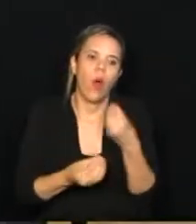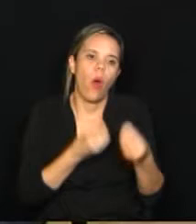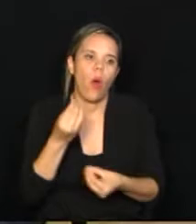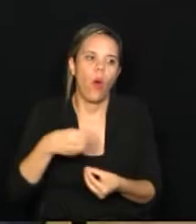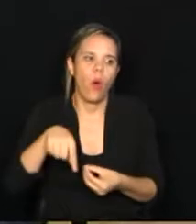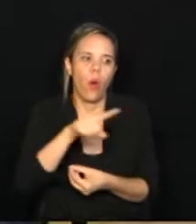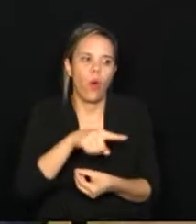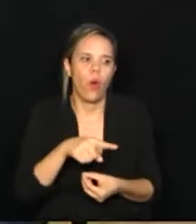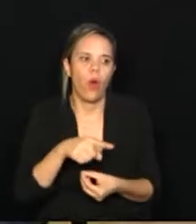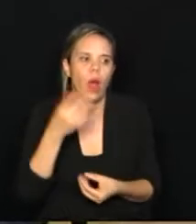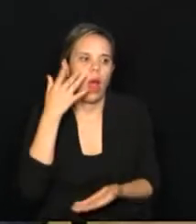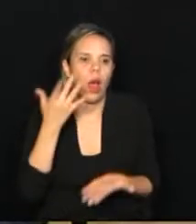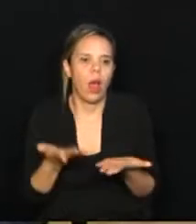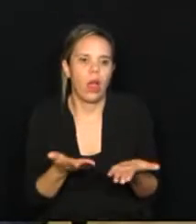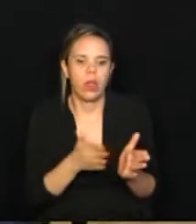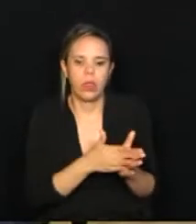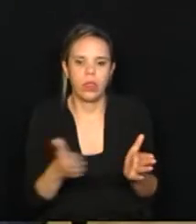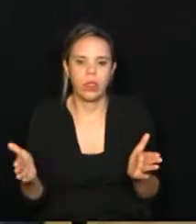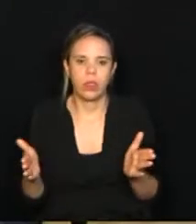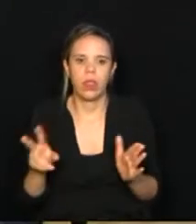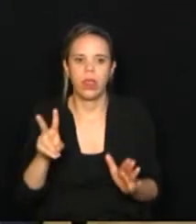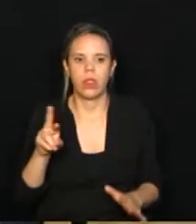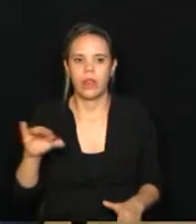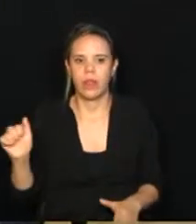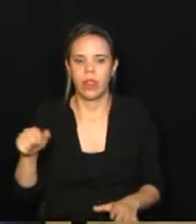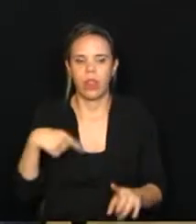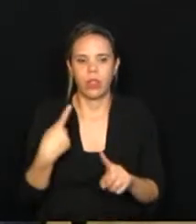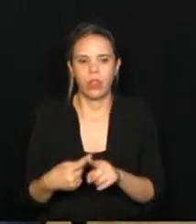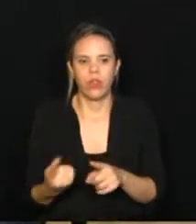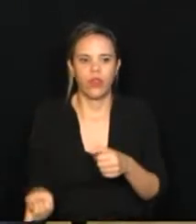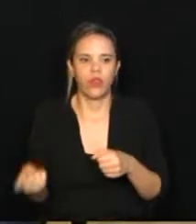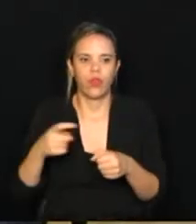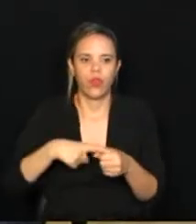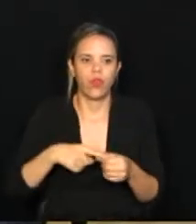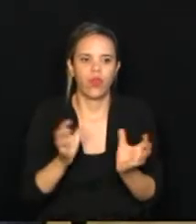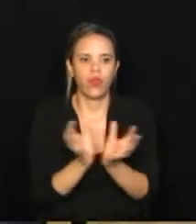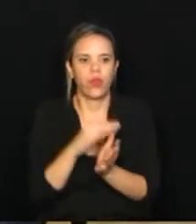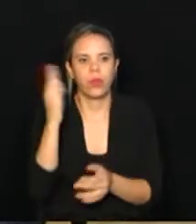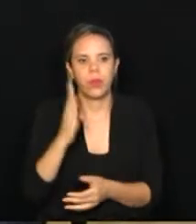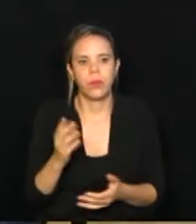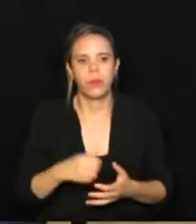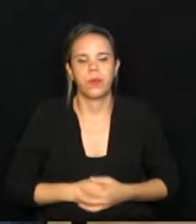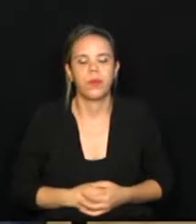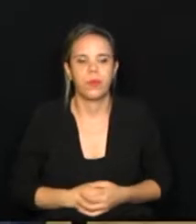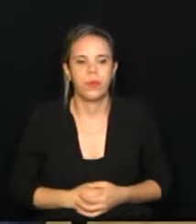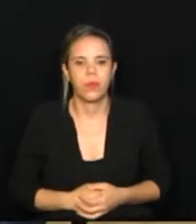sido para você este período de Veracruz Basquete de retornar à seleção brasileira?